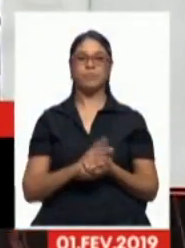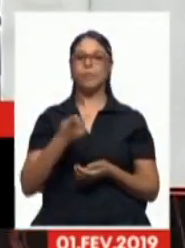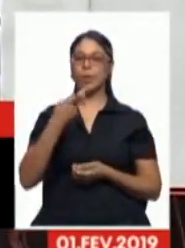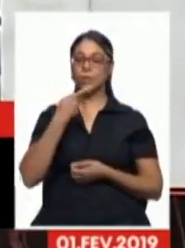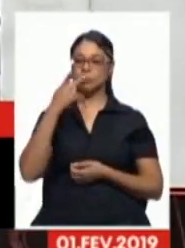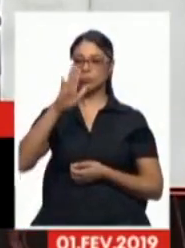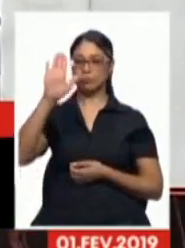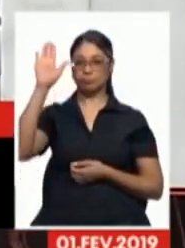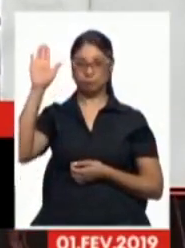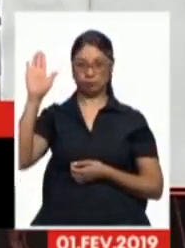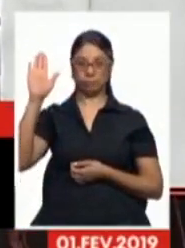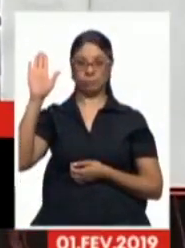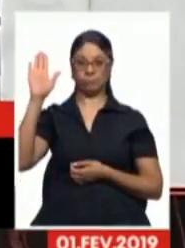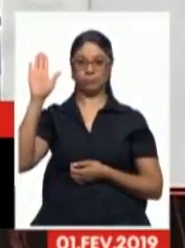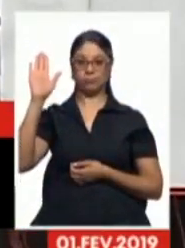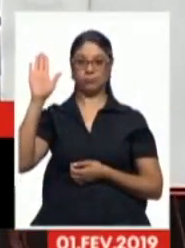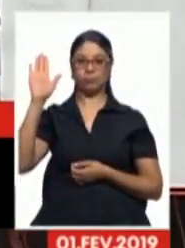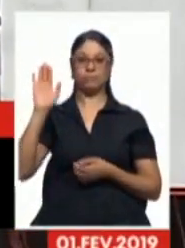Figueiredo. Assim eu prometo.